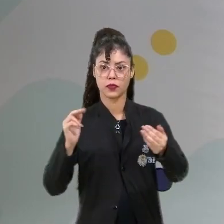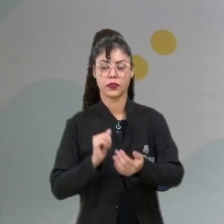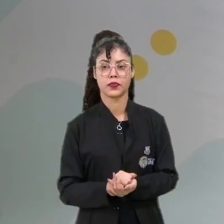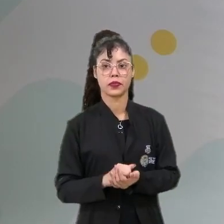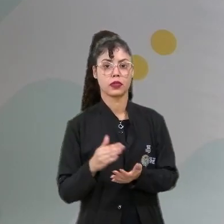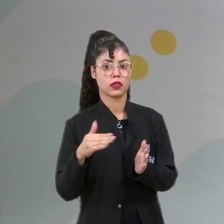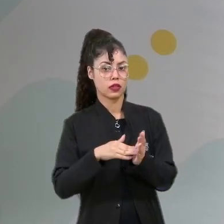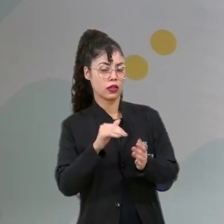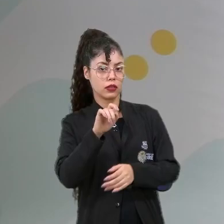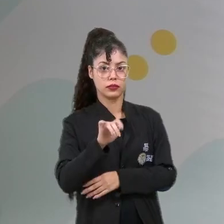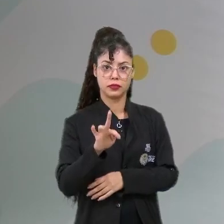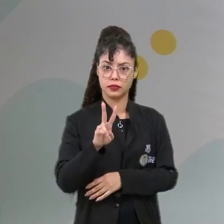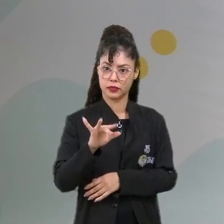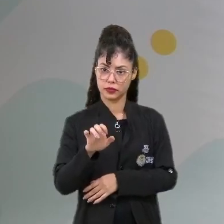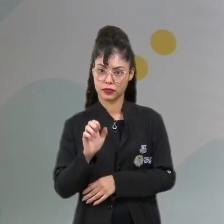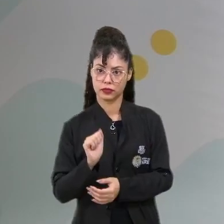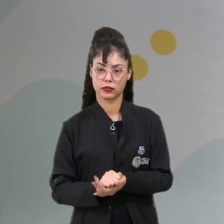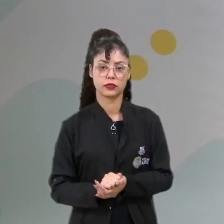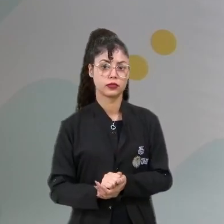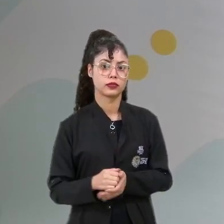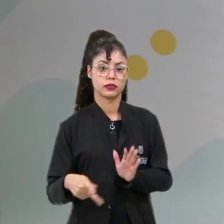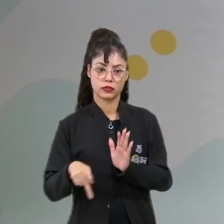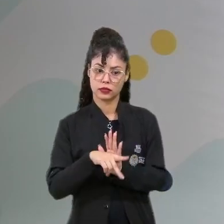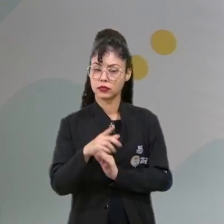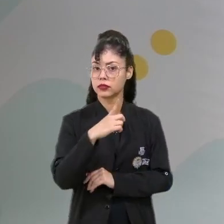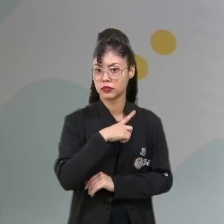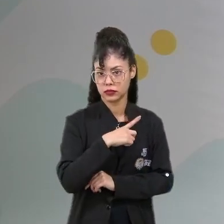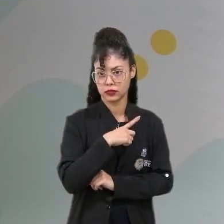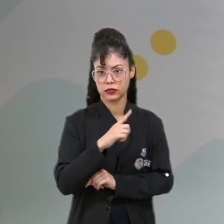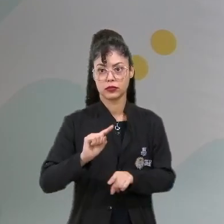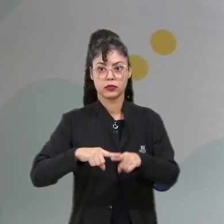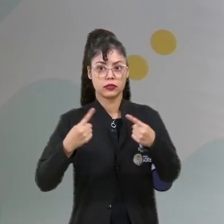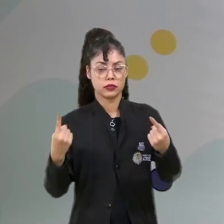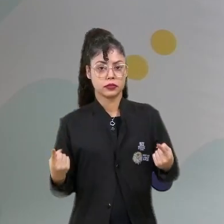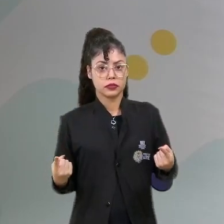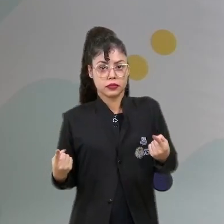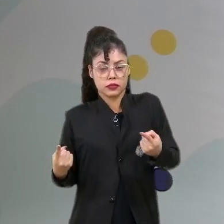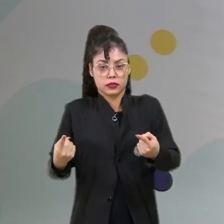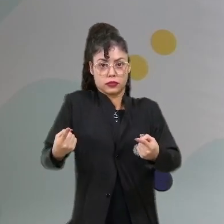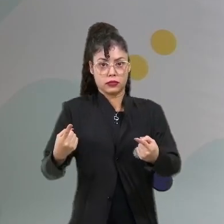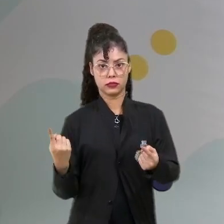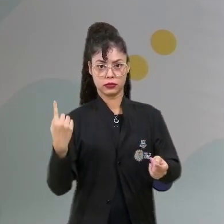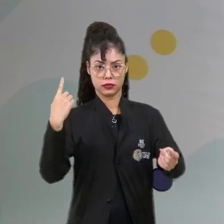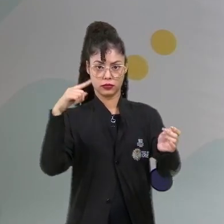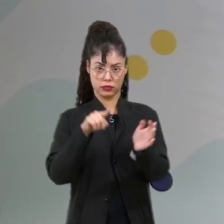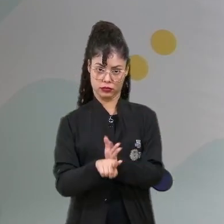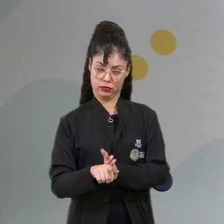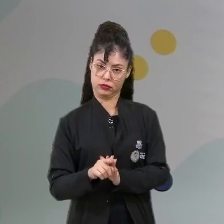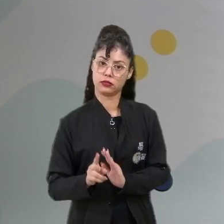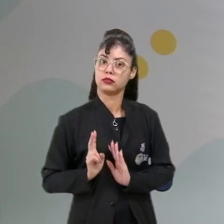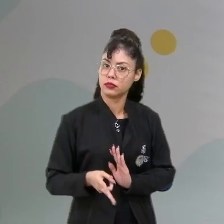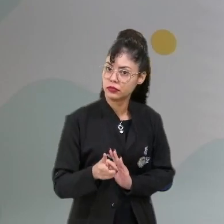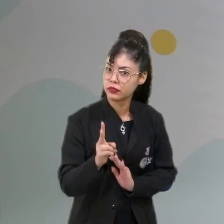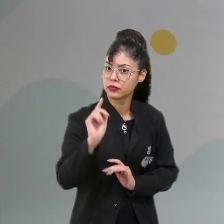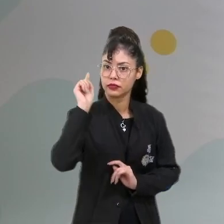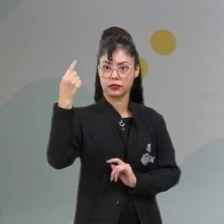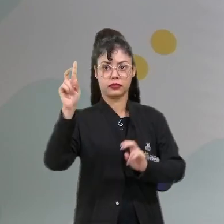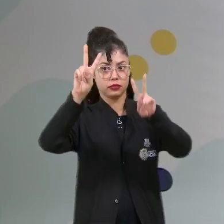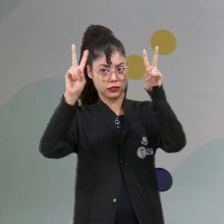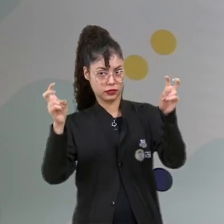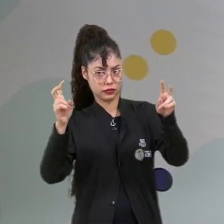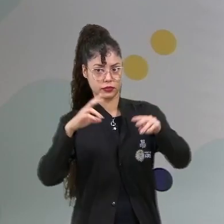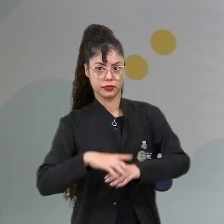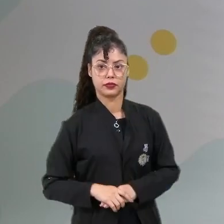ou uma série, enfim, ele é legitimado, ou seja, ele existe, mas aí cabe uma pergunta, ele é pertinente para aquele